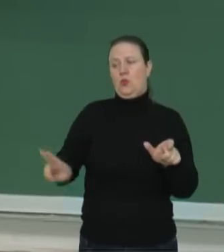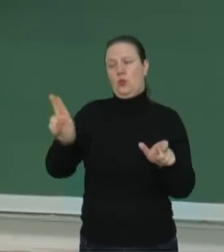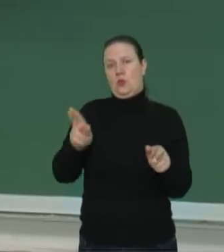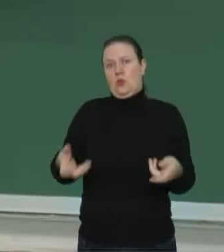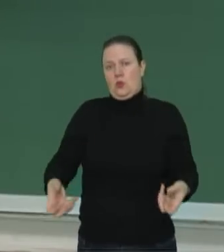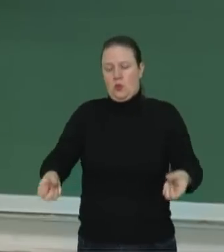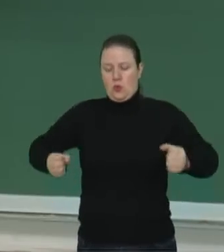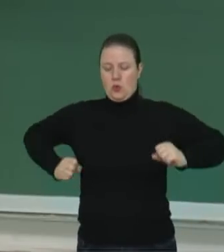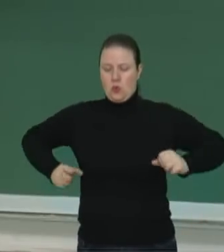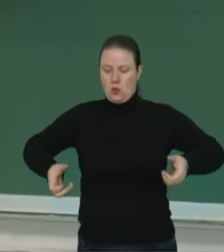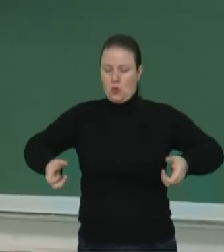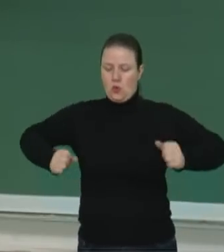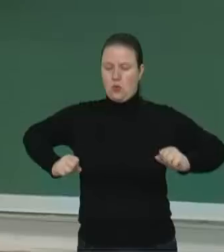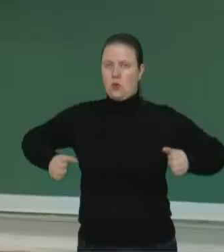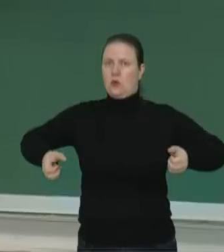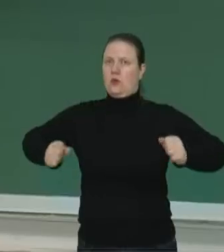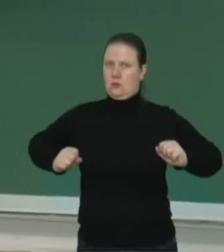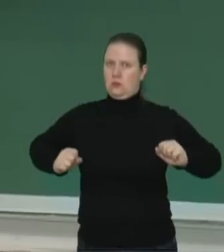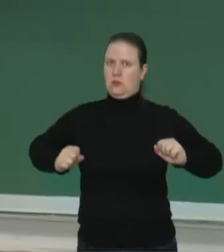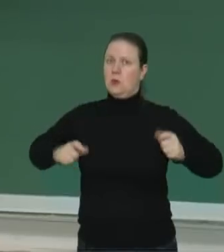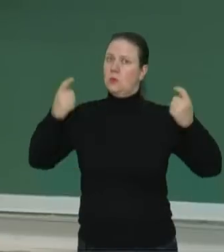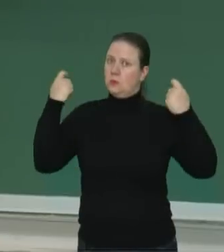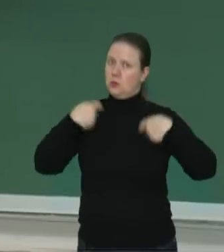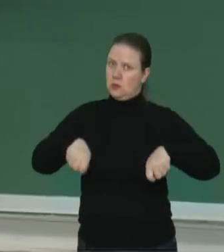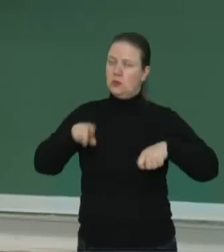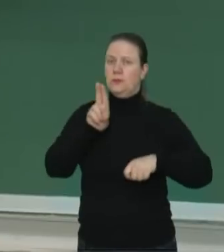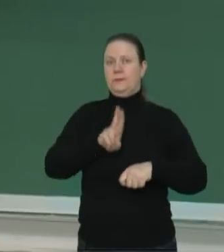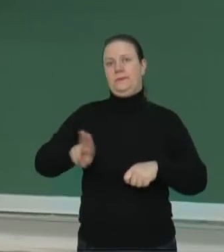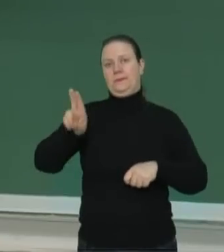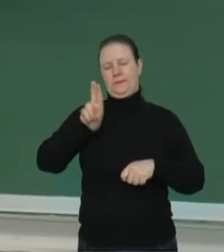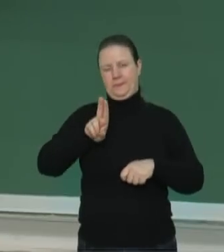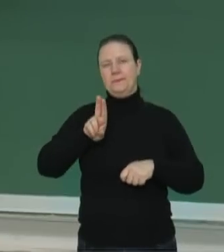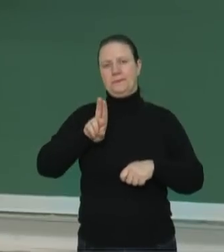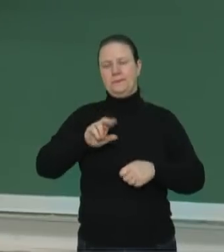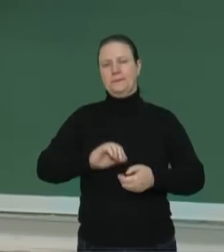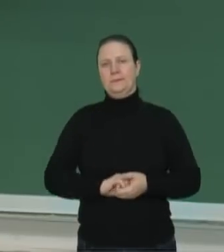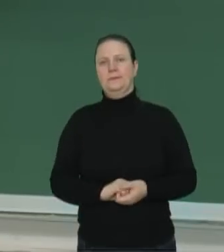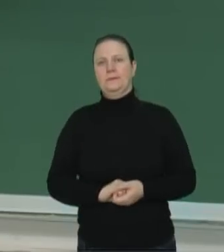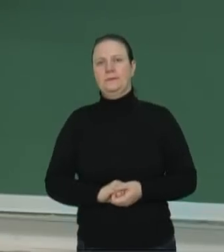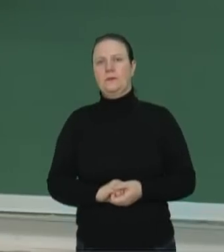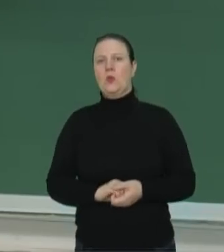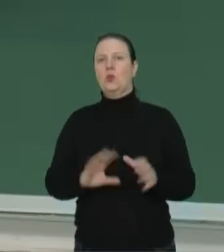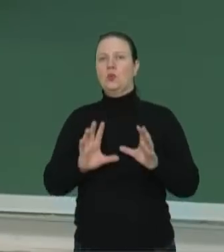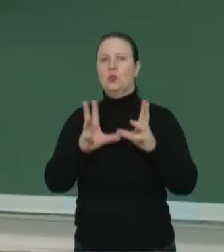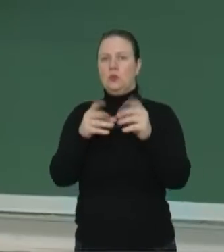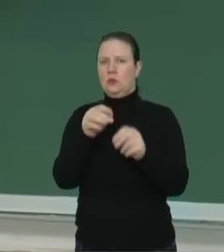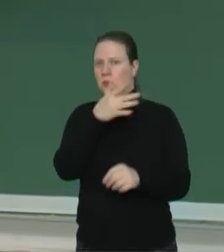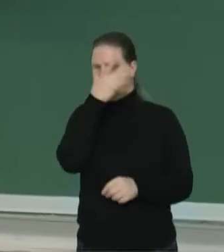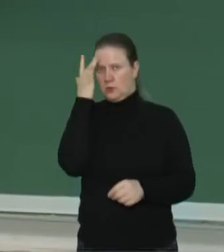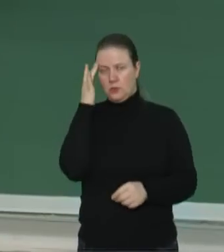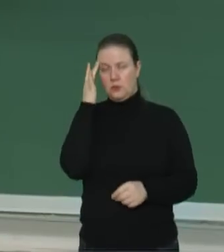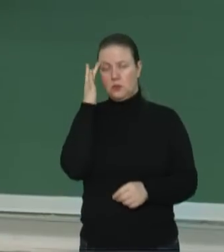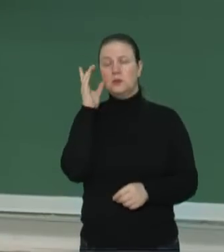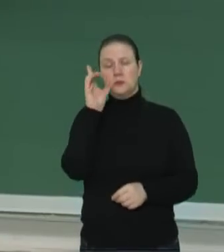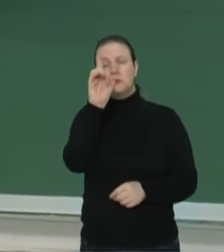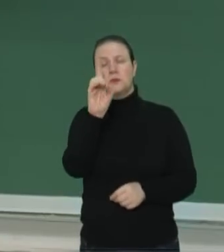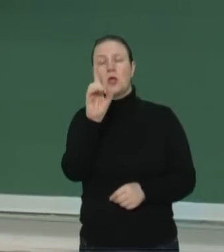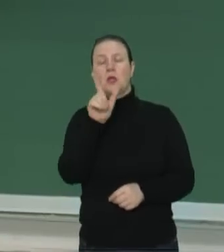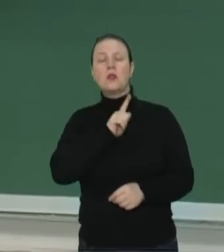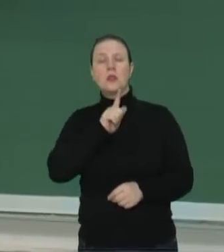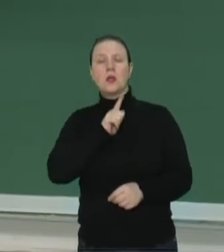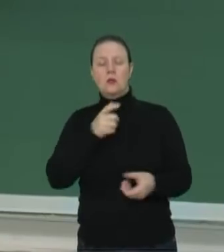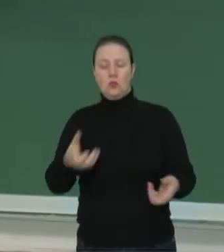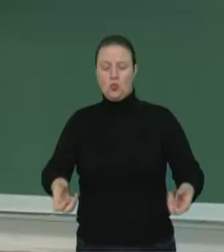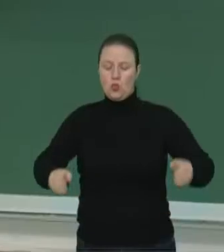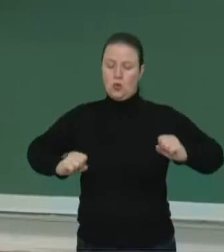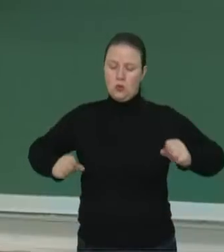os portadores, né, quem precisa utilizar cadeira de roda, né, os cadeirantes, né, uma adaptação do basquete para